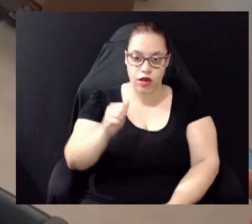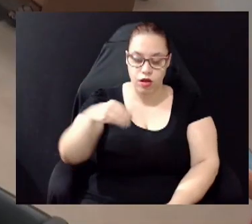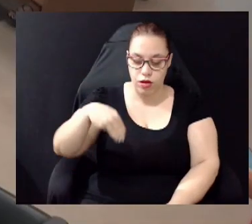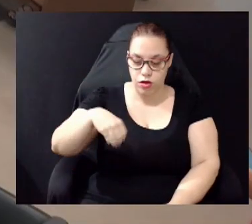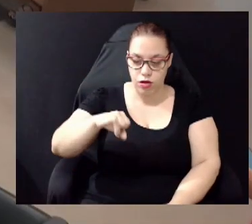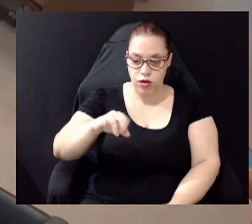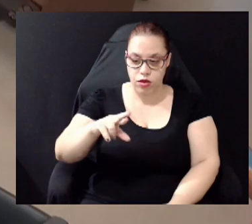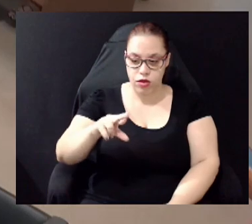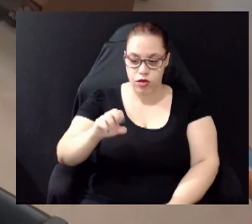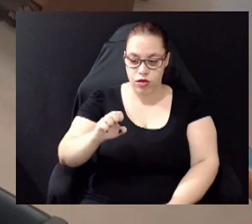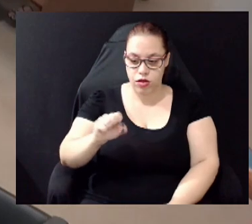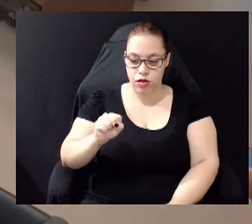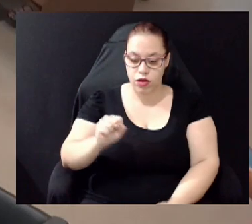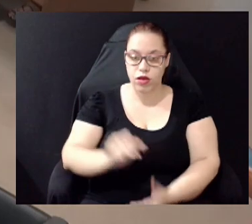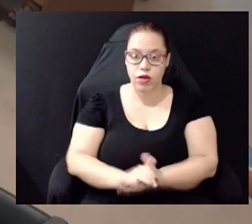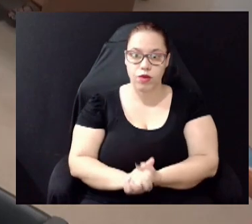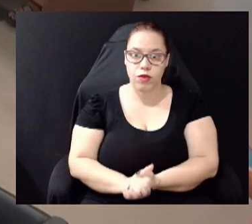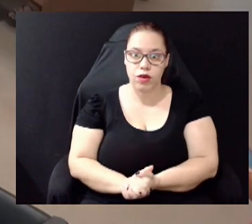Diana.